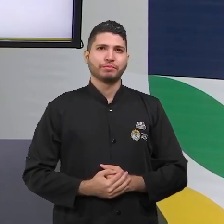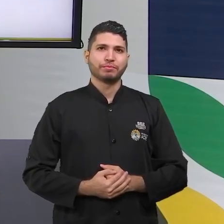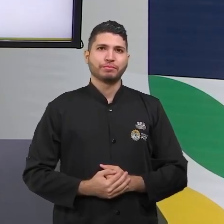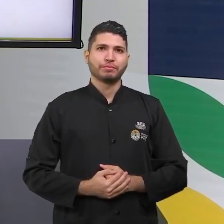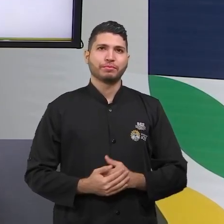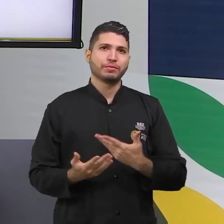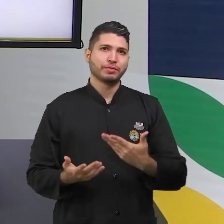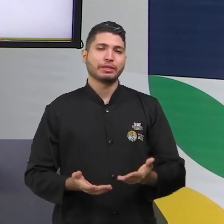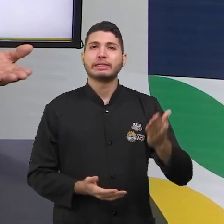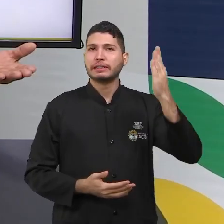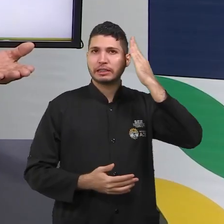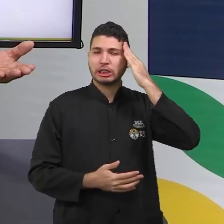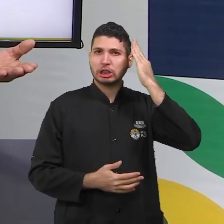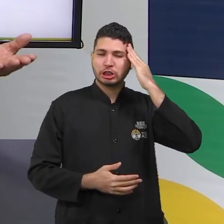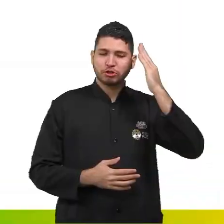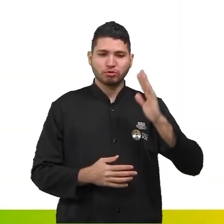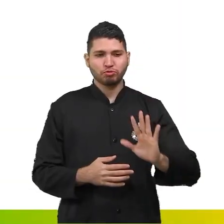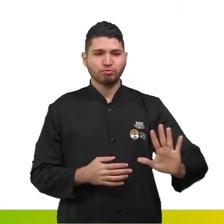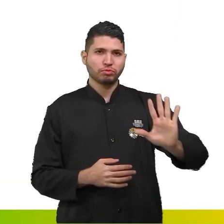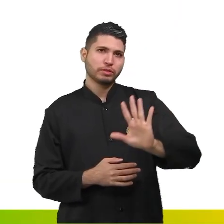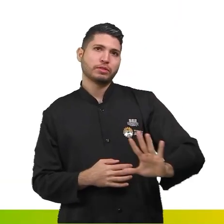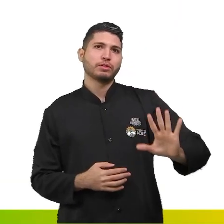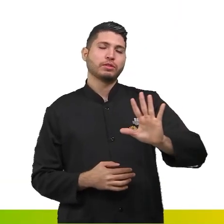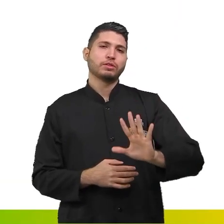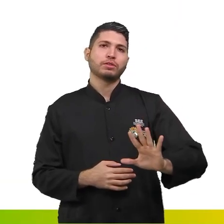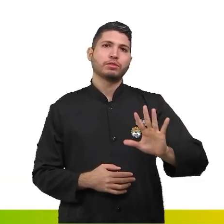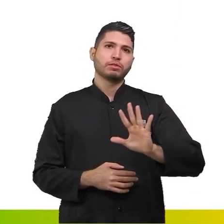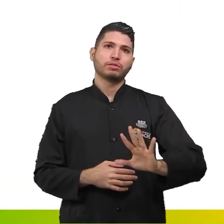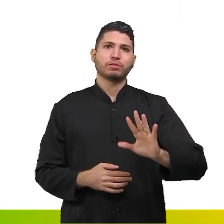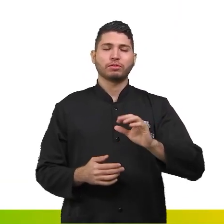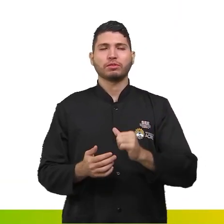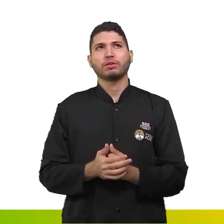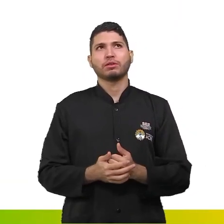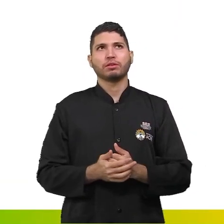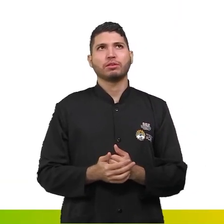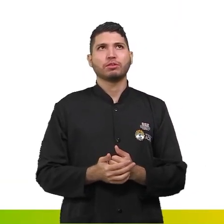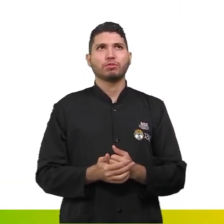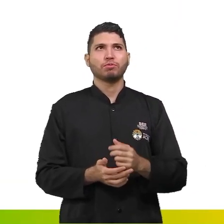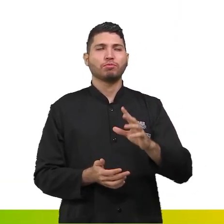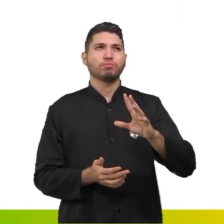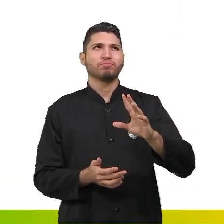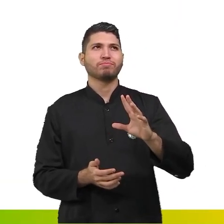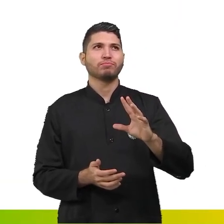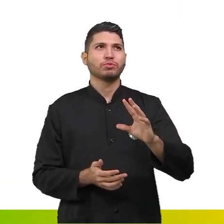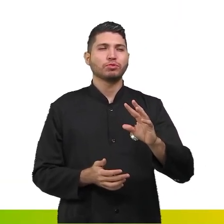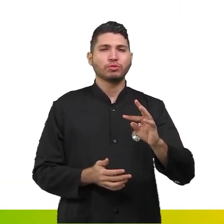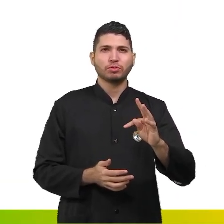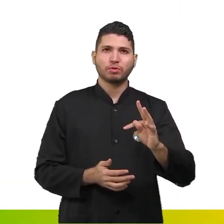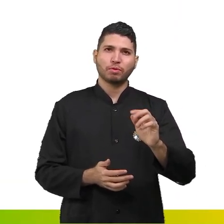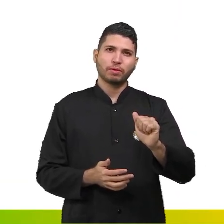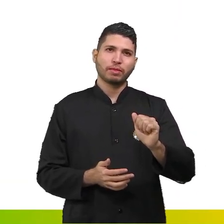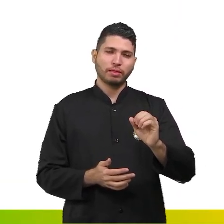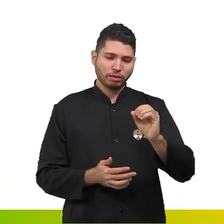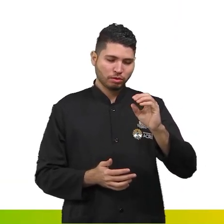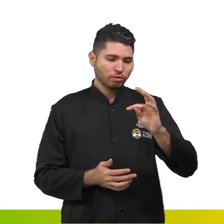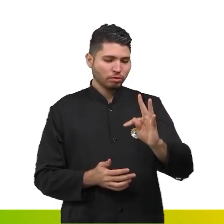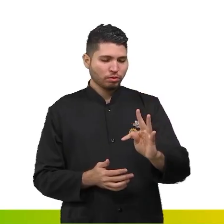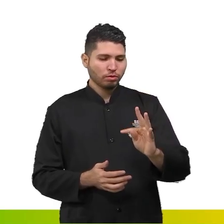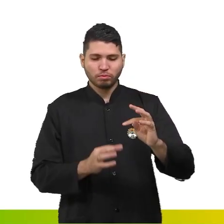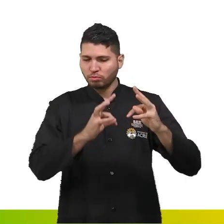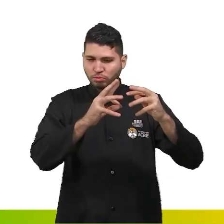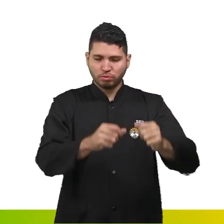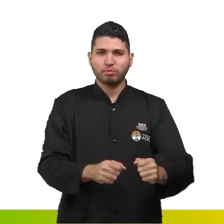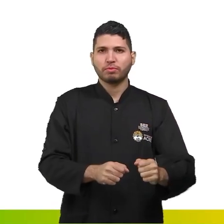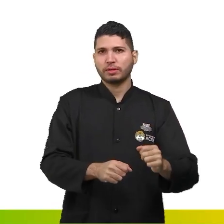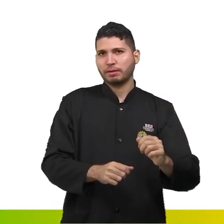da totalidade é uma visão holística. Bom, sabedoria social. Então, aí